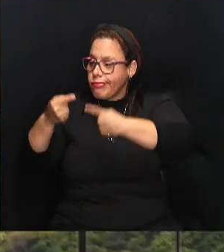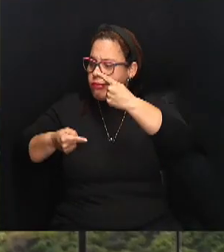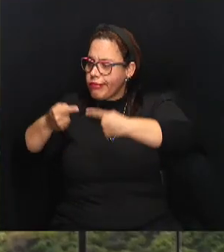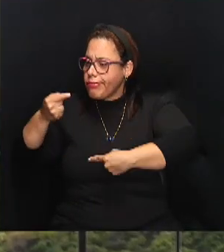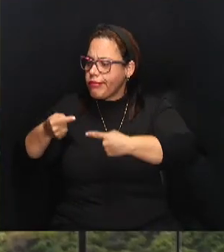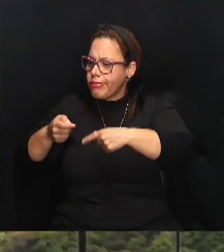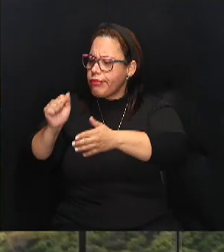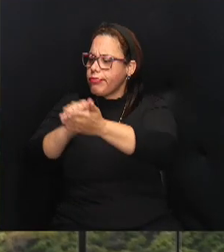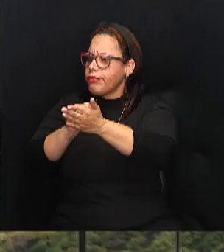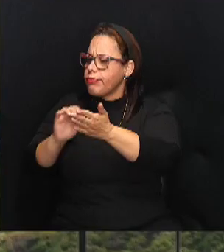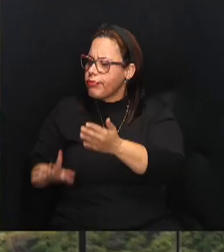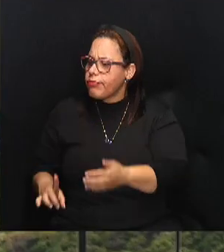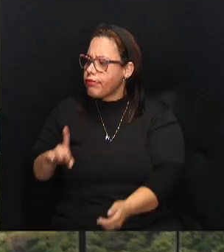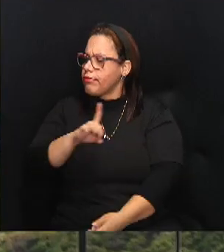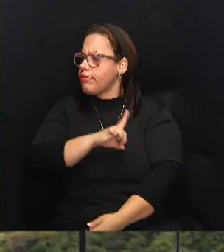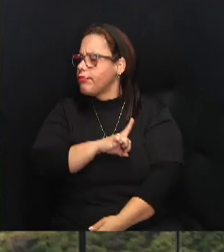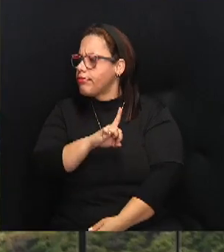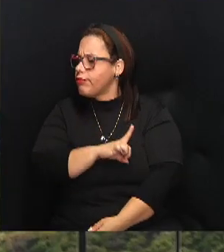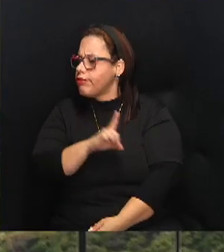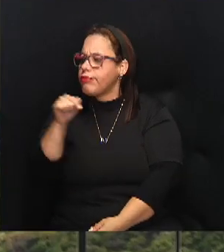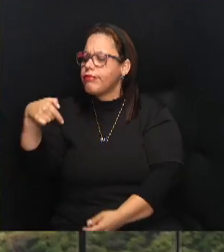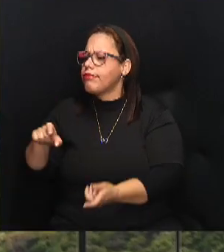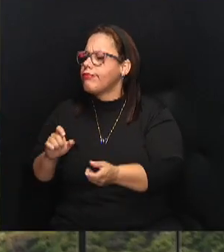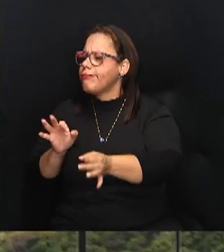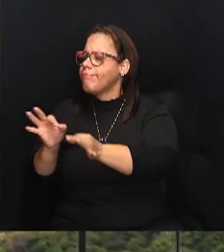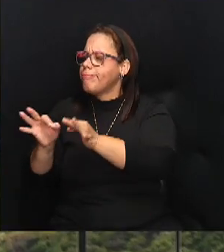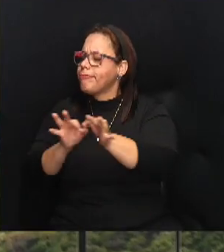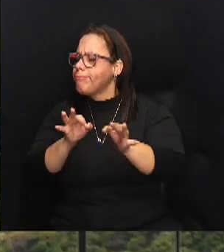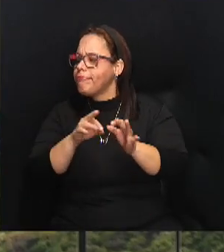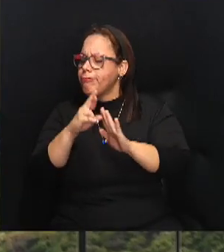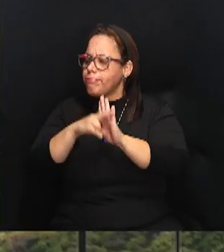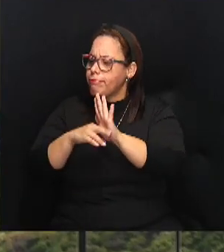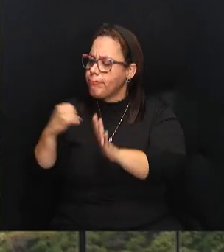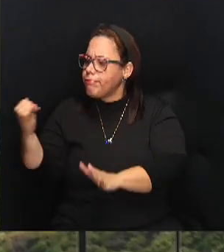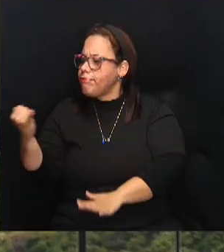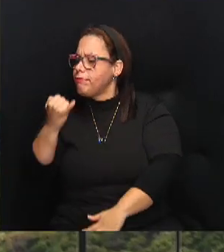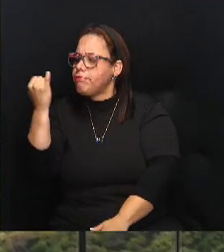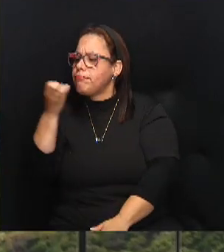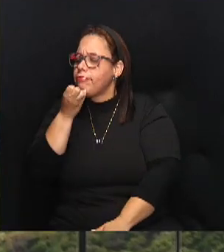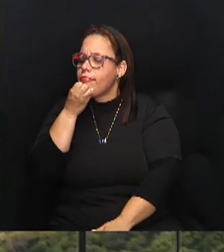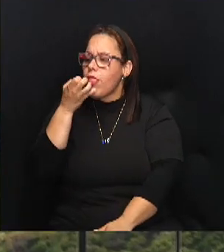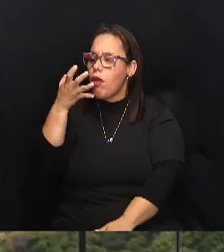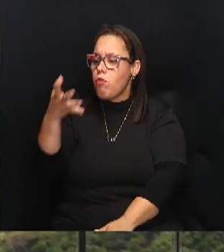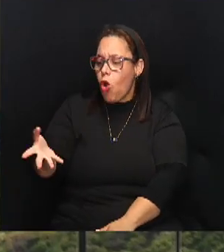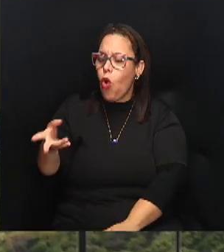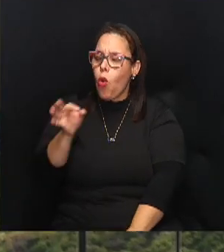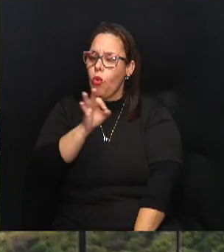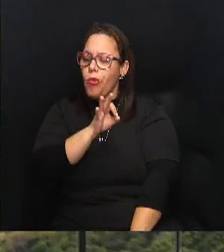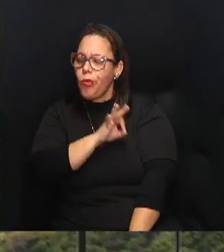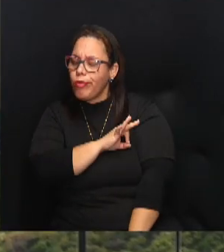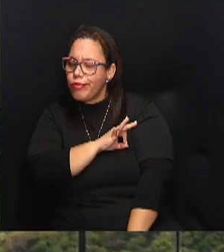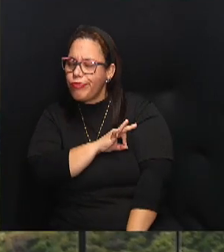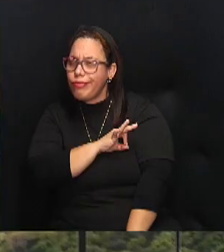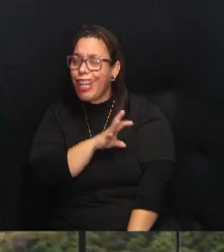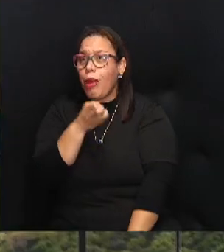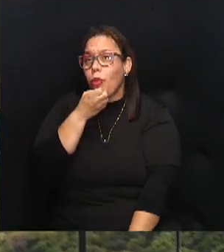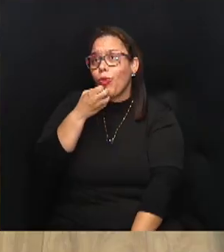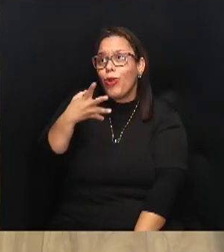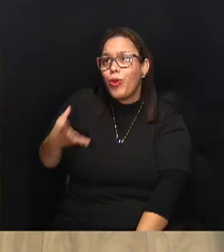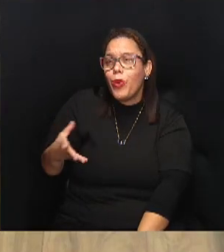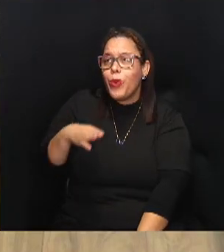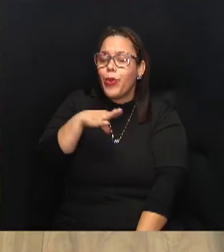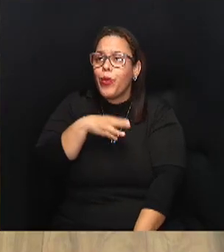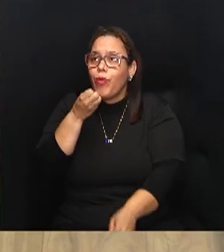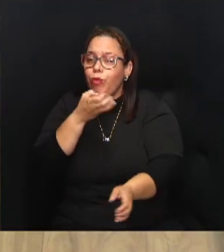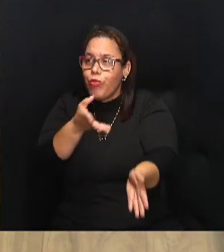esta atividade delegada? Essa regularização é importante, é boa para o policial, é boa para o município?